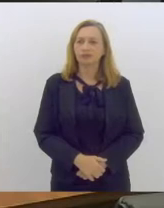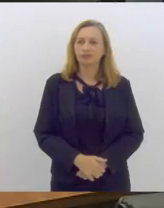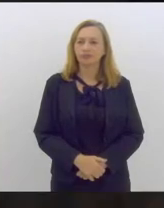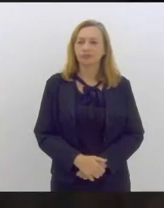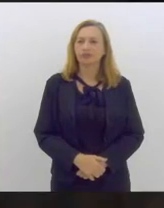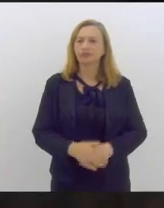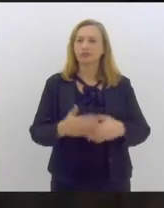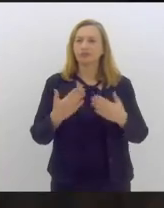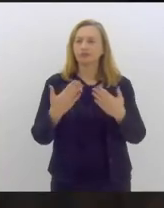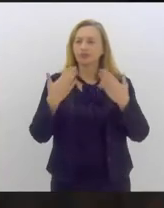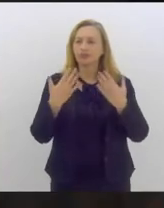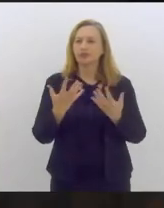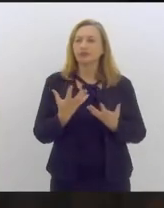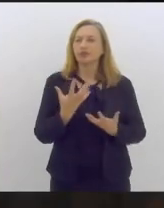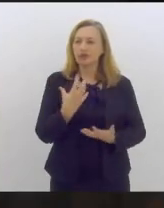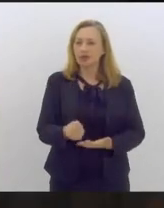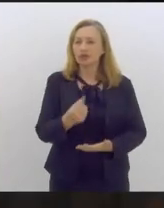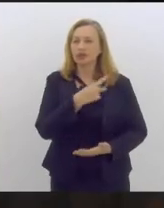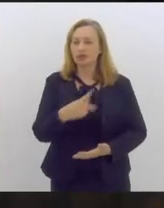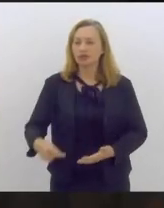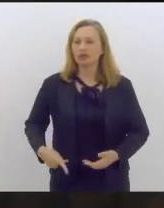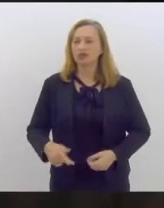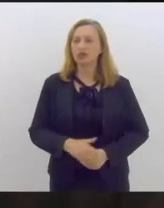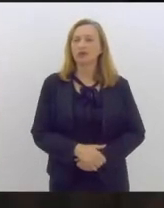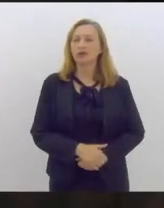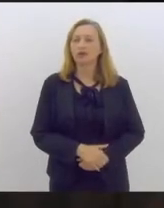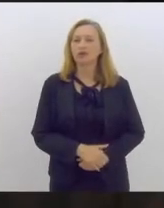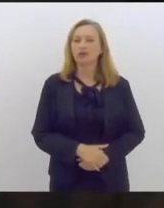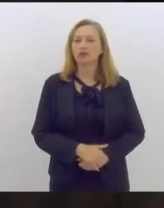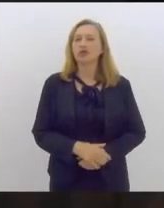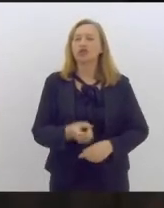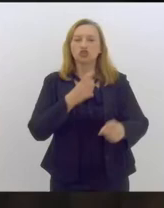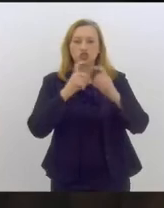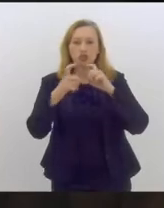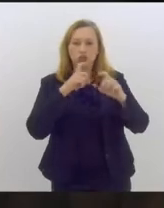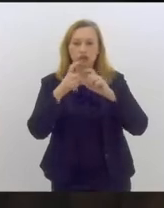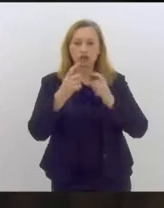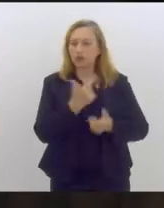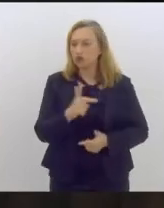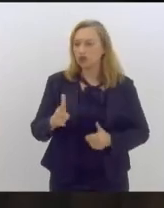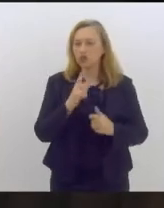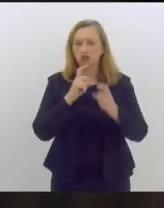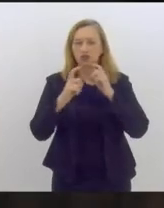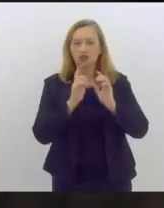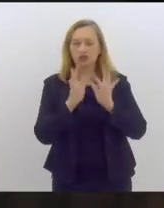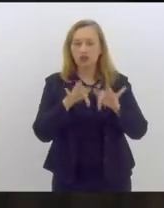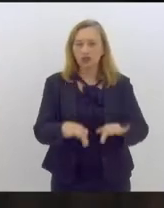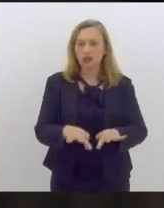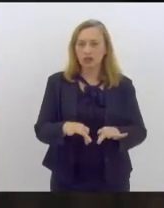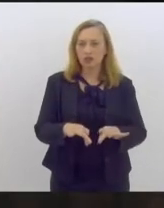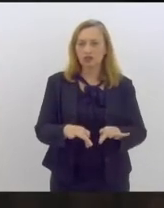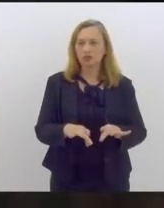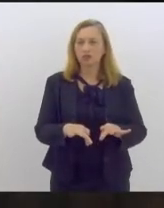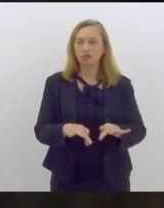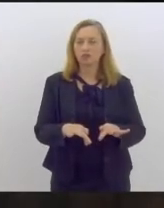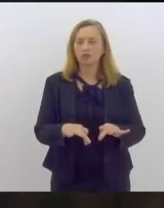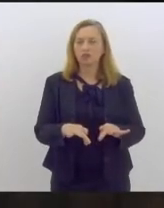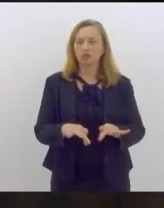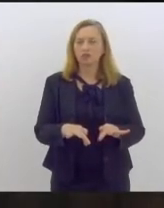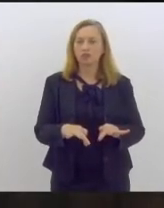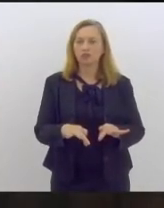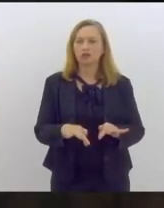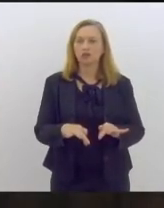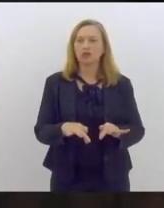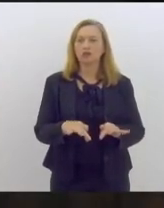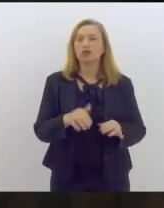o que a presidência de féria o ponto parecer emitido em discussão não havendo Quem Queira discutir encerrada a discussão